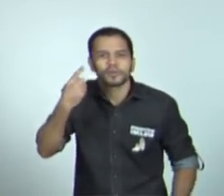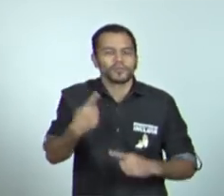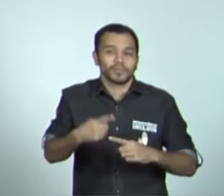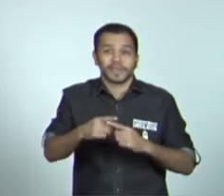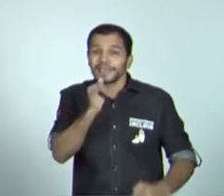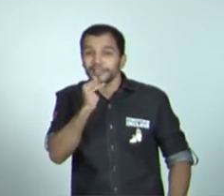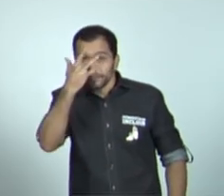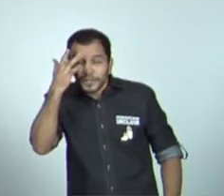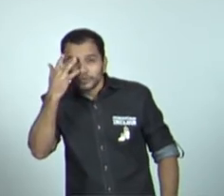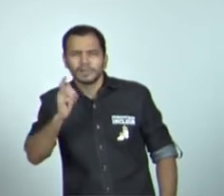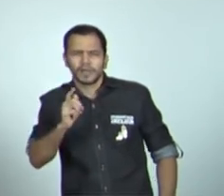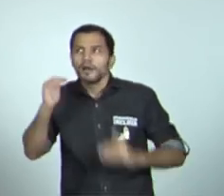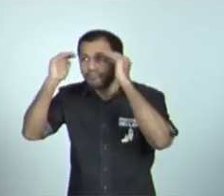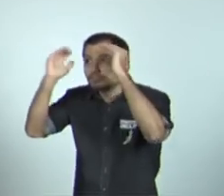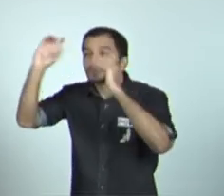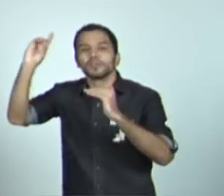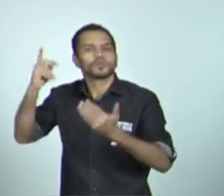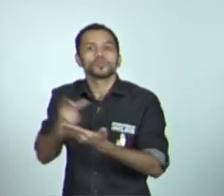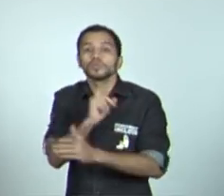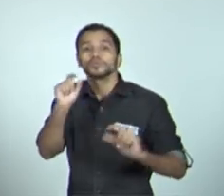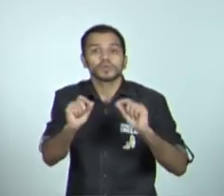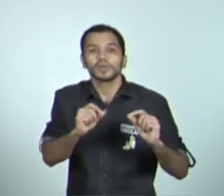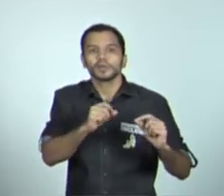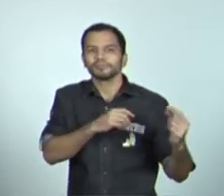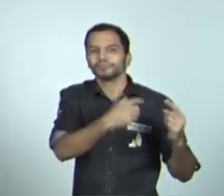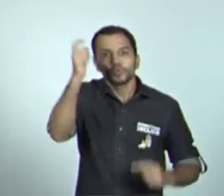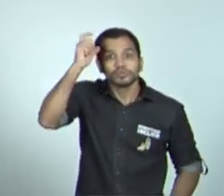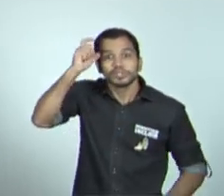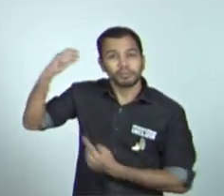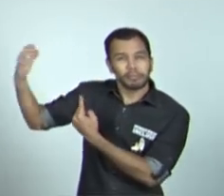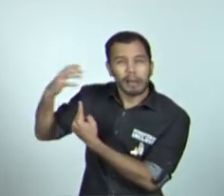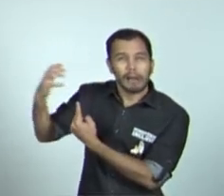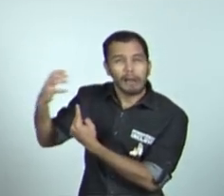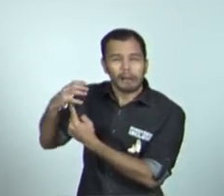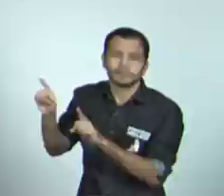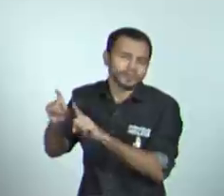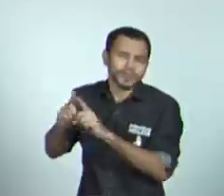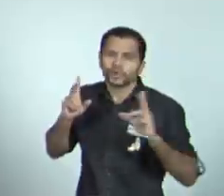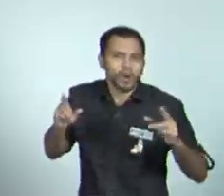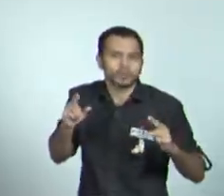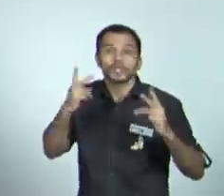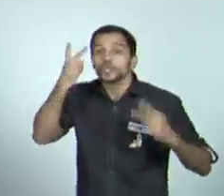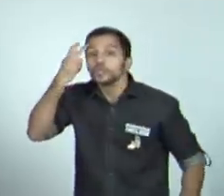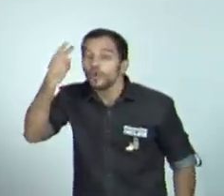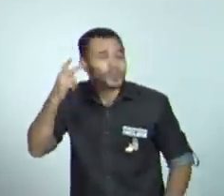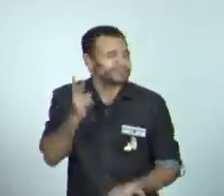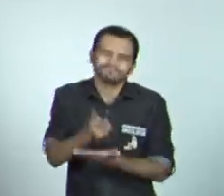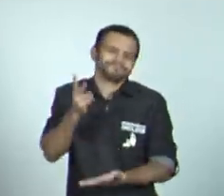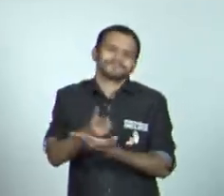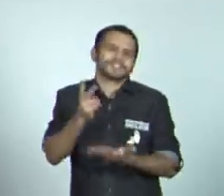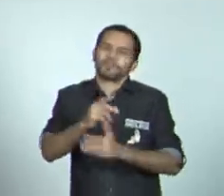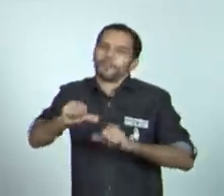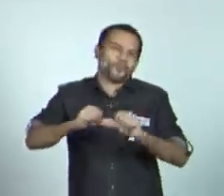o diabo se levanta contra as forças do mal se levantam contra faz parte é desse jeito mesmo sempre foi assim